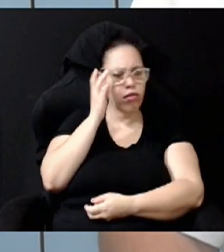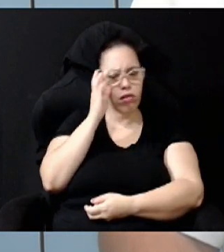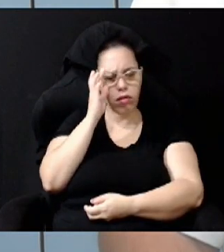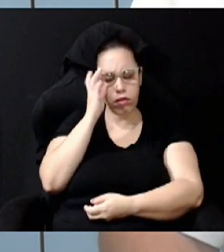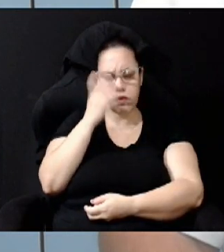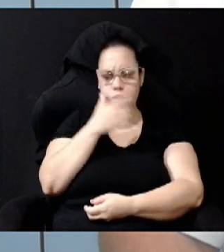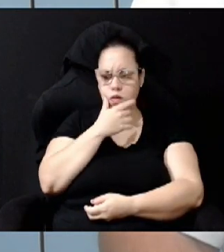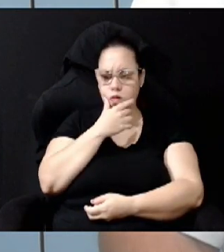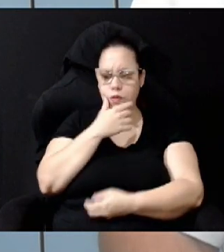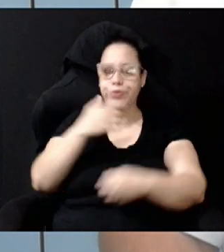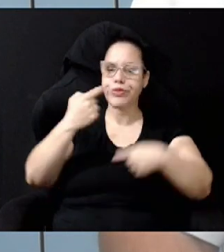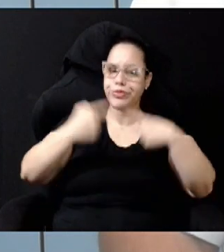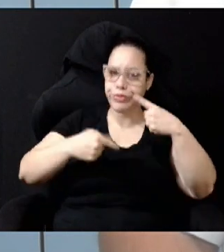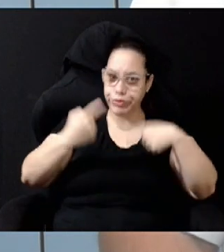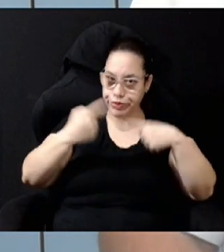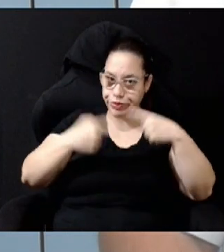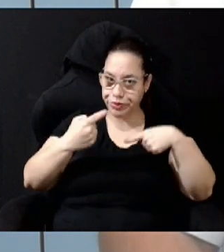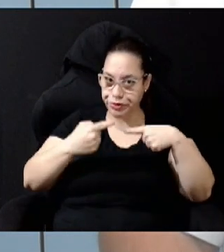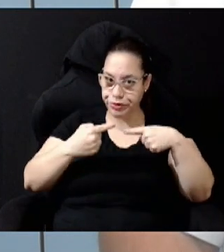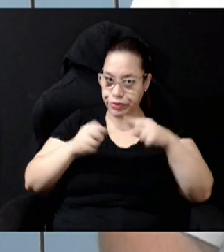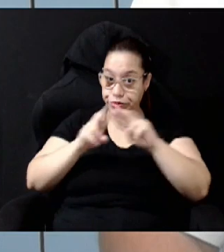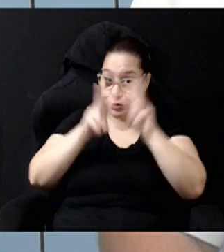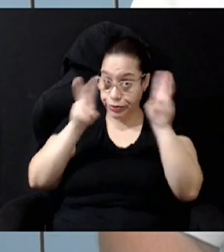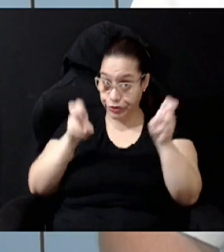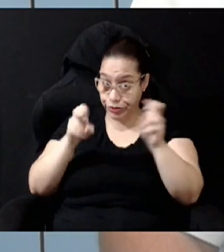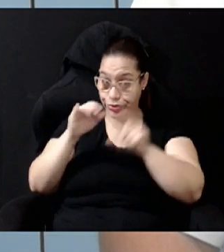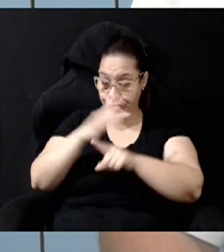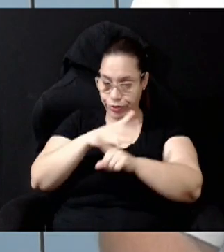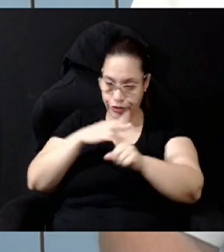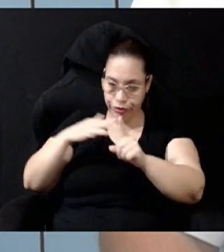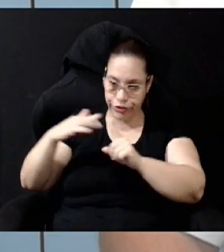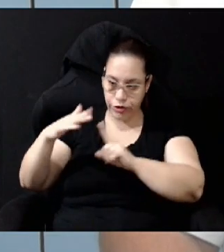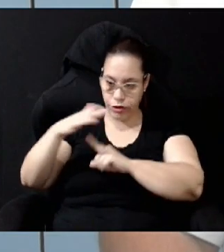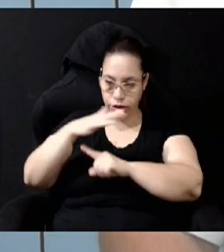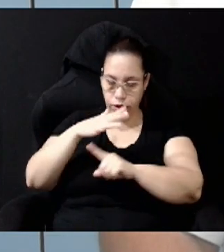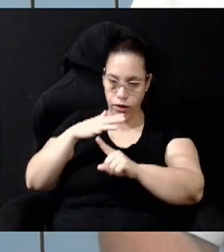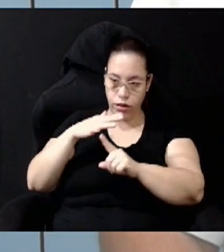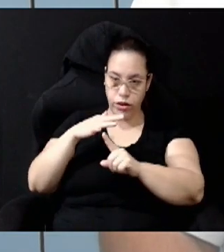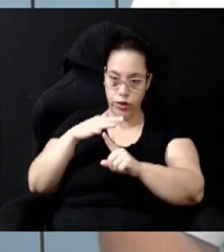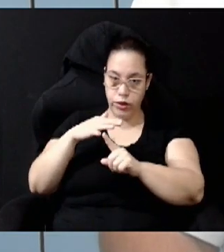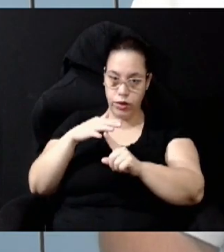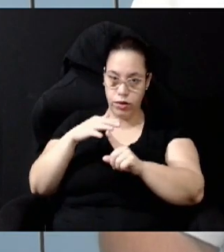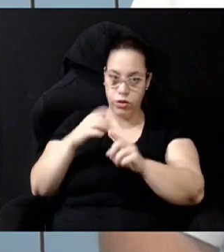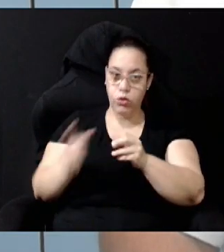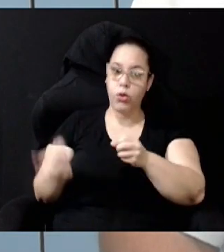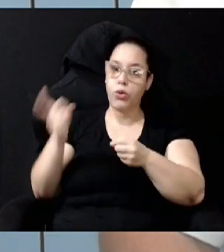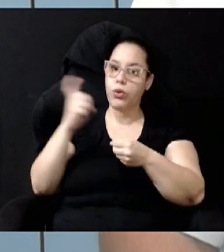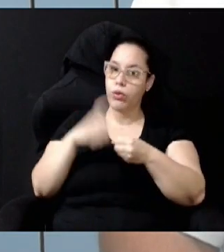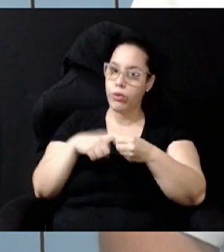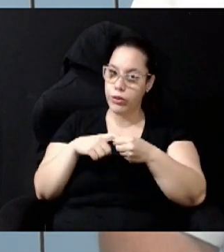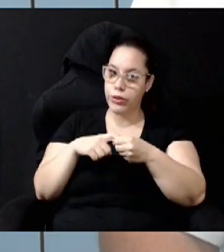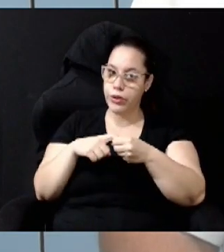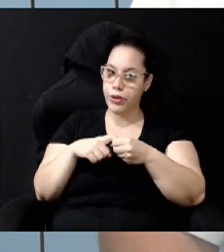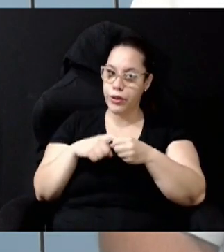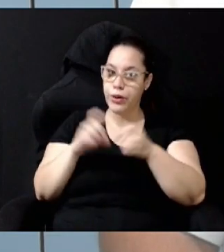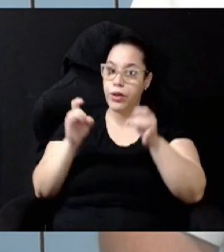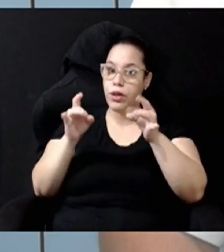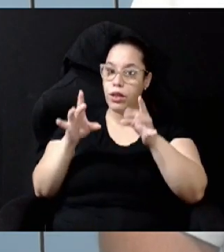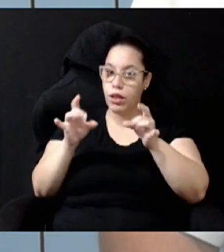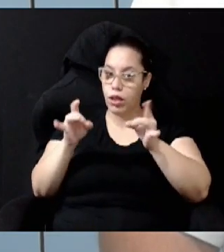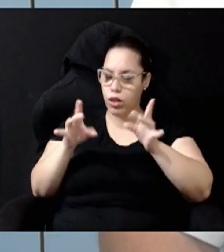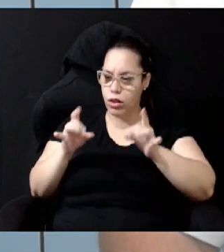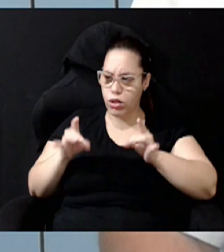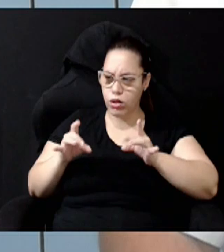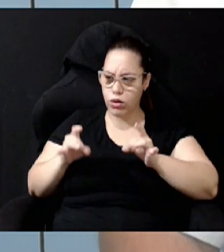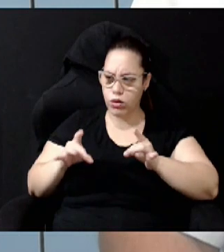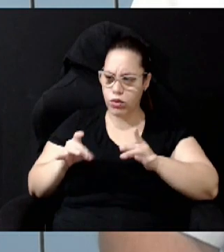discussão em torno desse tema ambiental, muito se remetendo aos especialistas, e isso tem